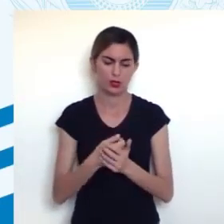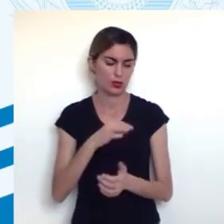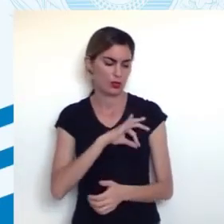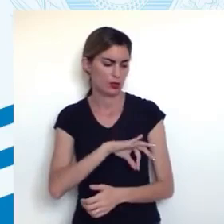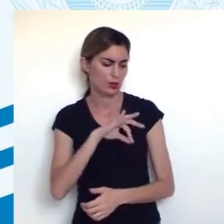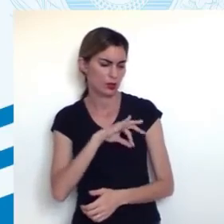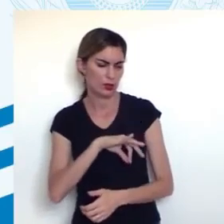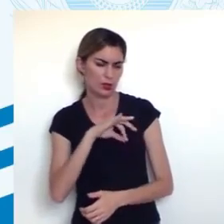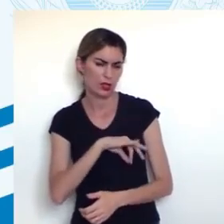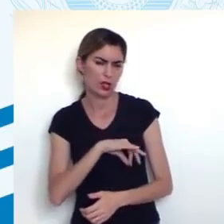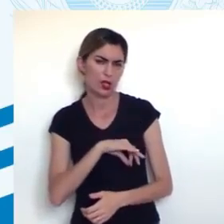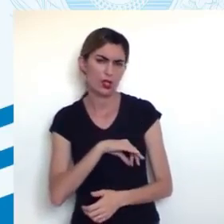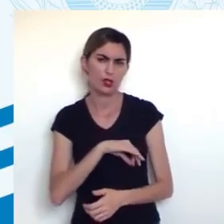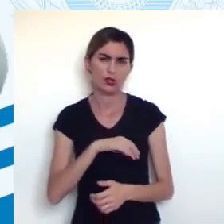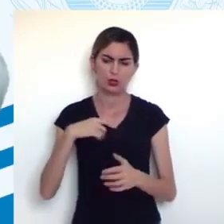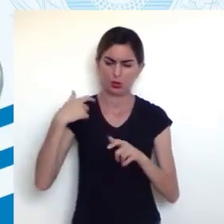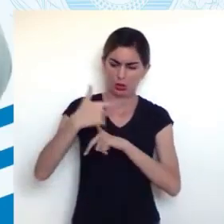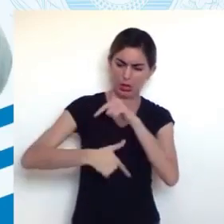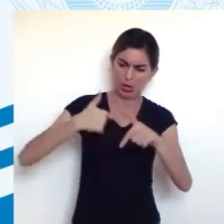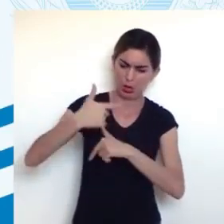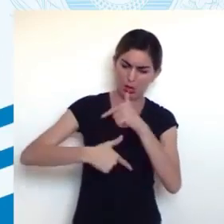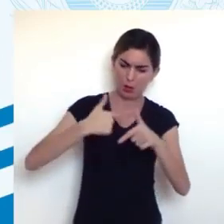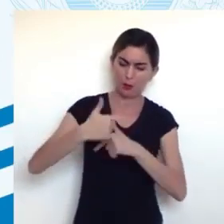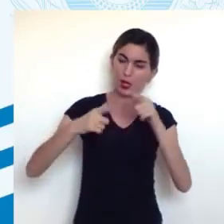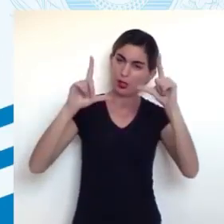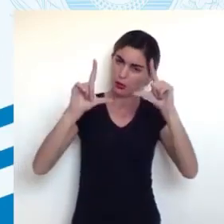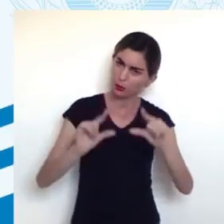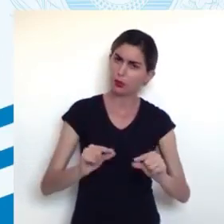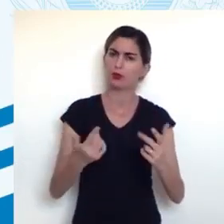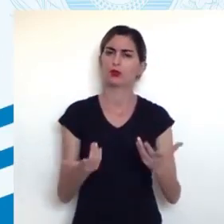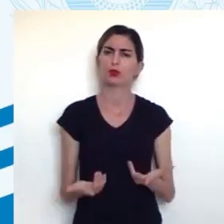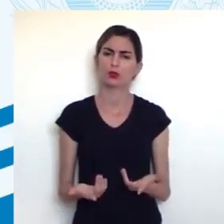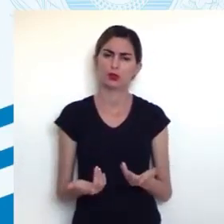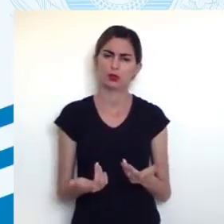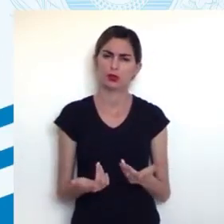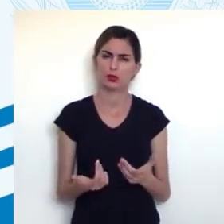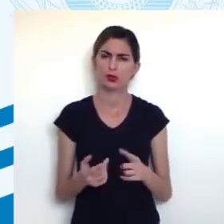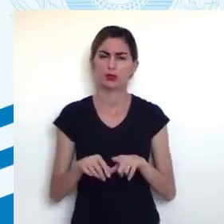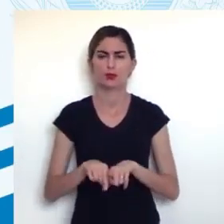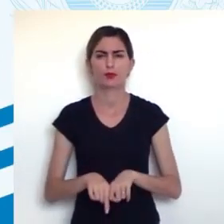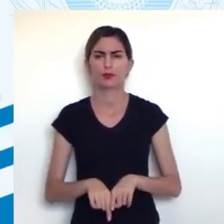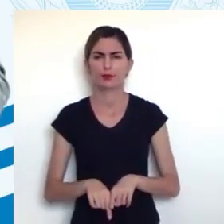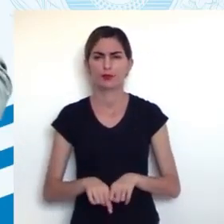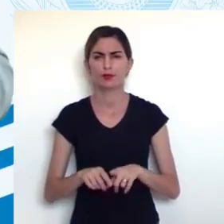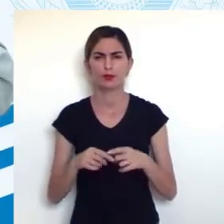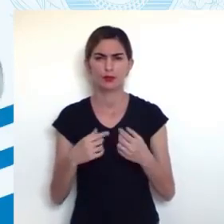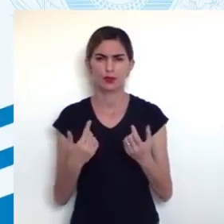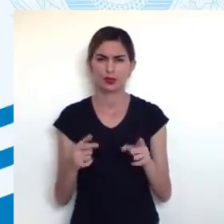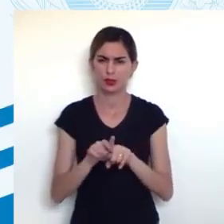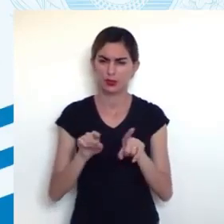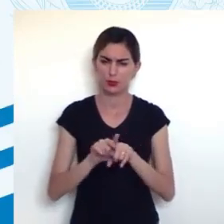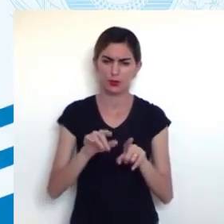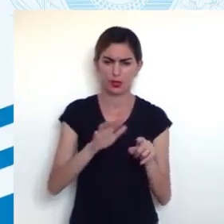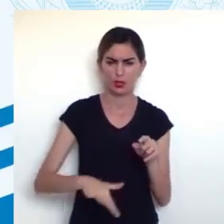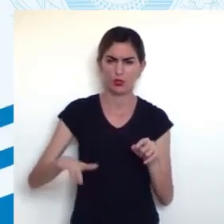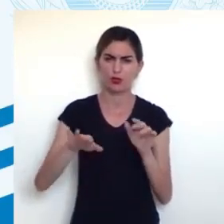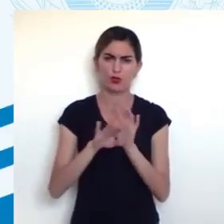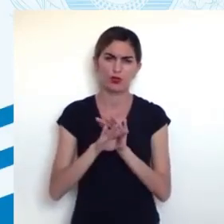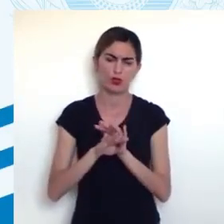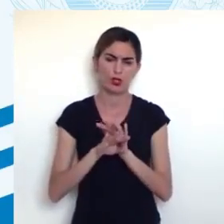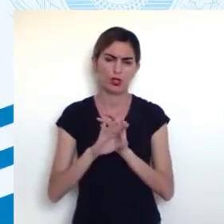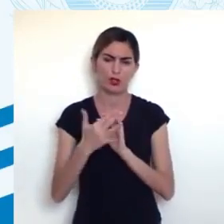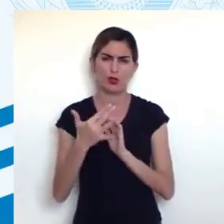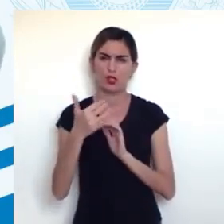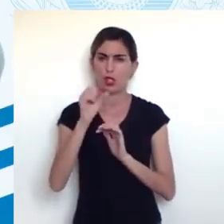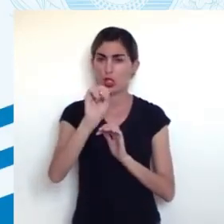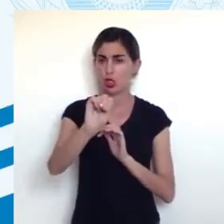jornada de salário, jornada de trabalho reduzida e assistência social. Porque a jornada de trabalho chegava